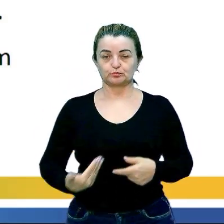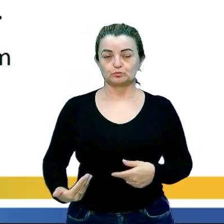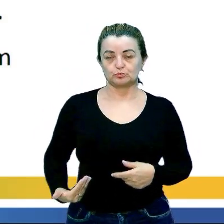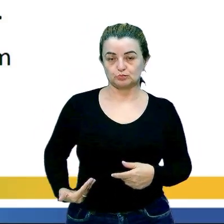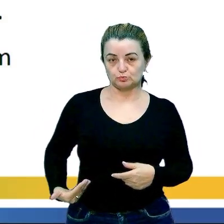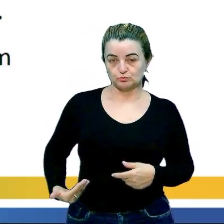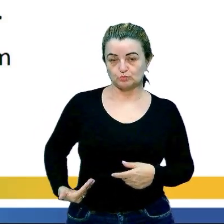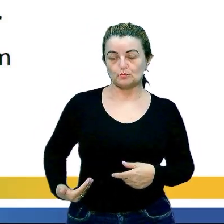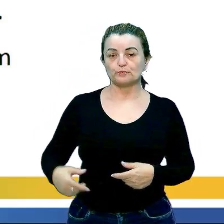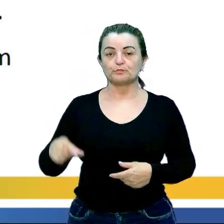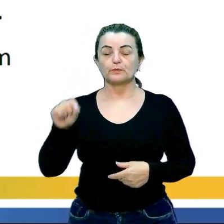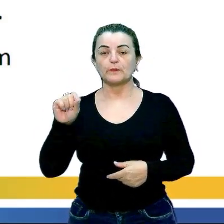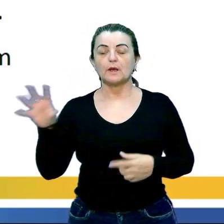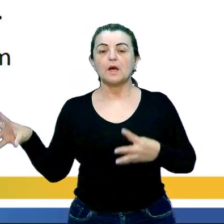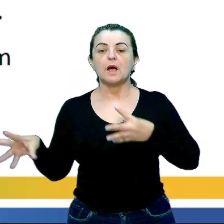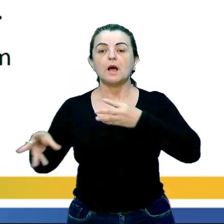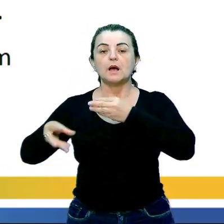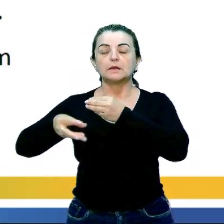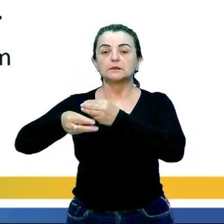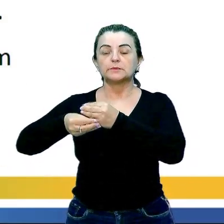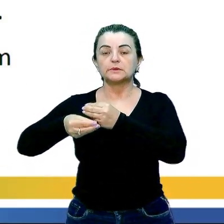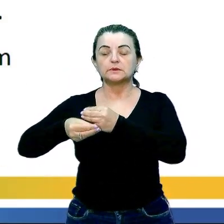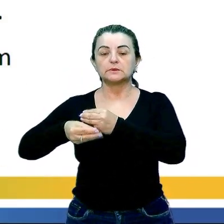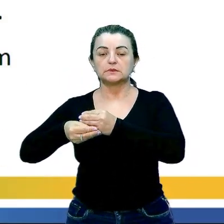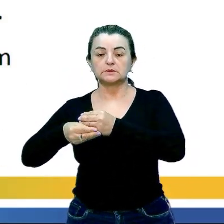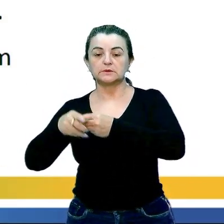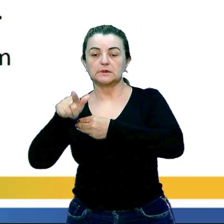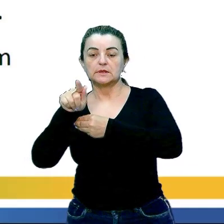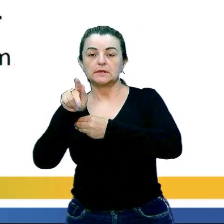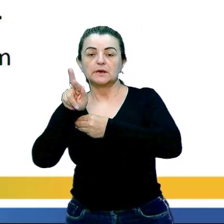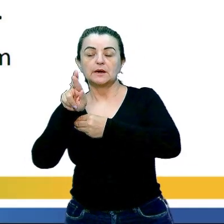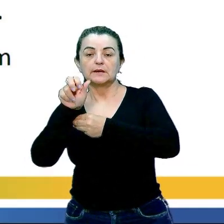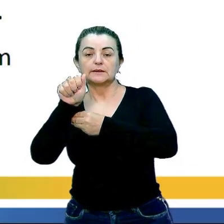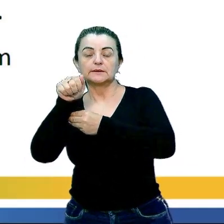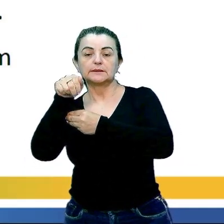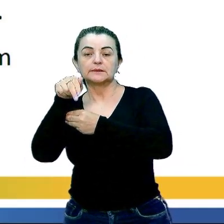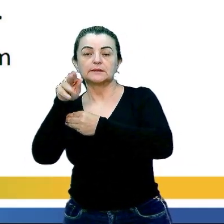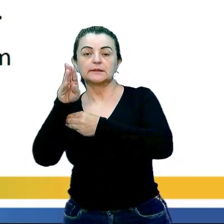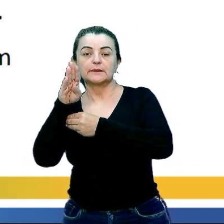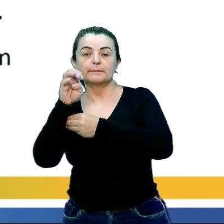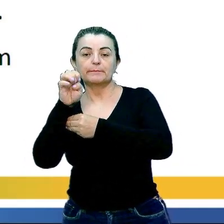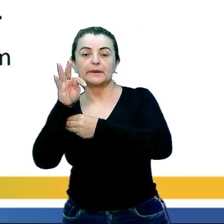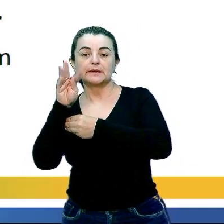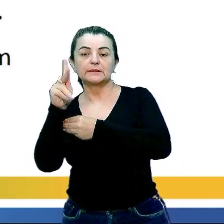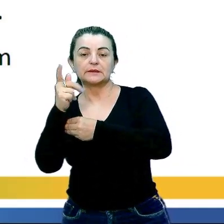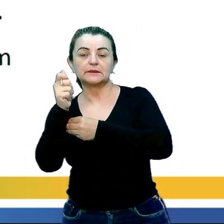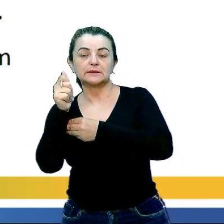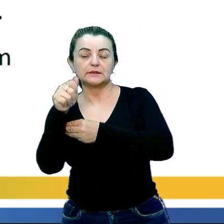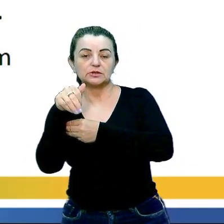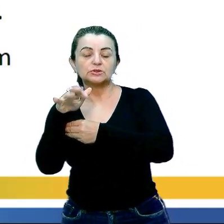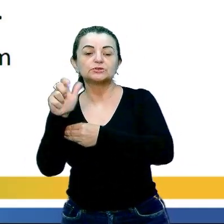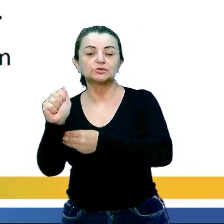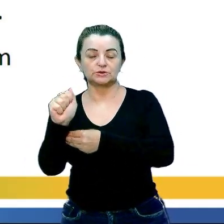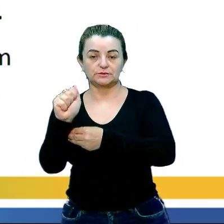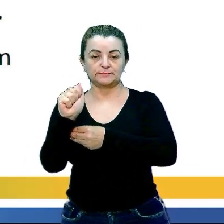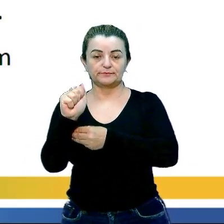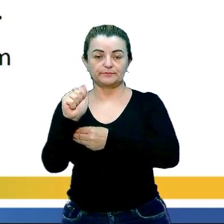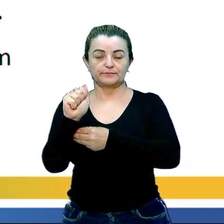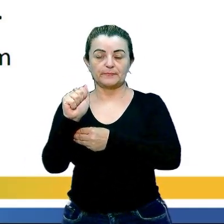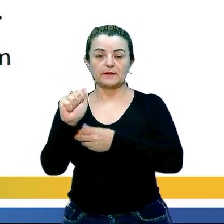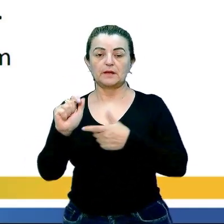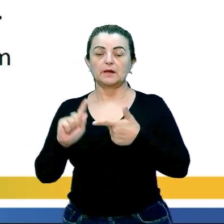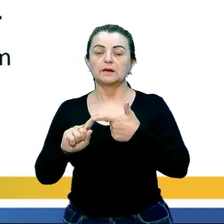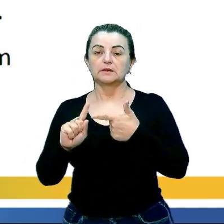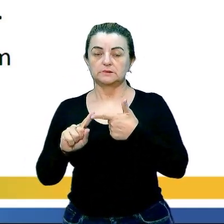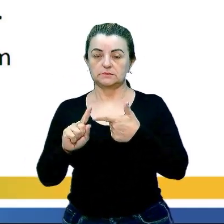né, a anexação da Grã-Bretanha. A Grã-Bretanha, pessoal, é a Inglaterra, né? Então, Cláudio, ele marca,